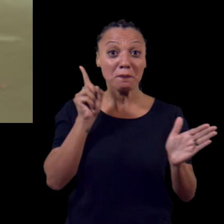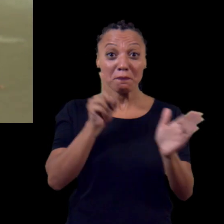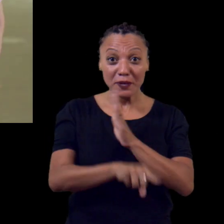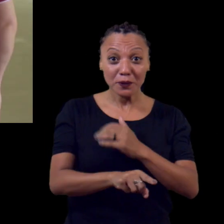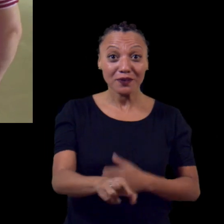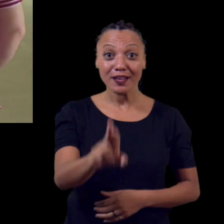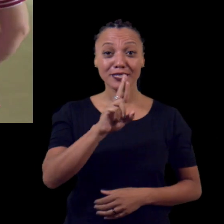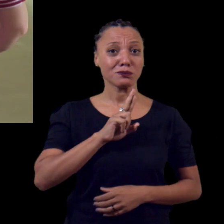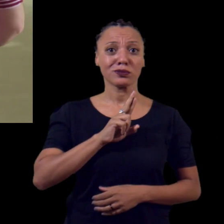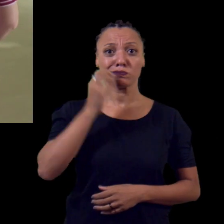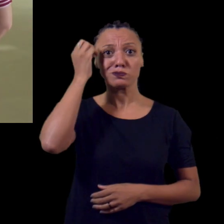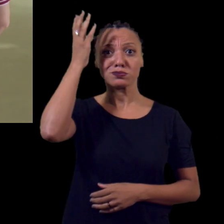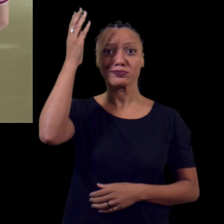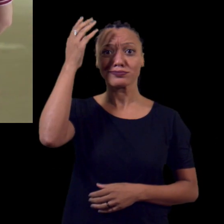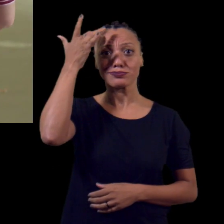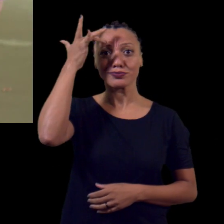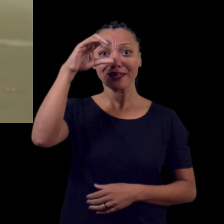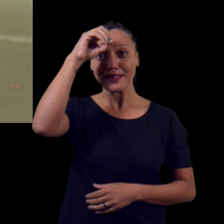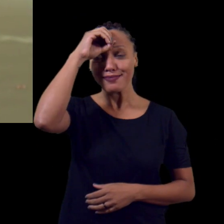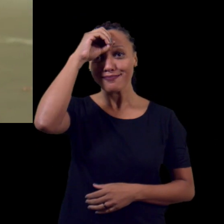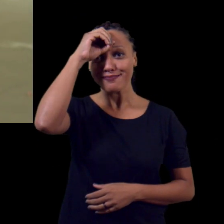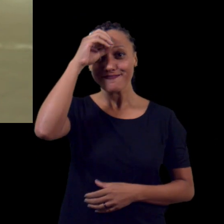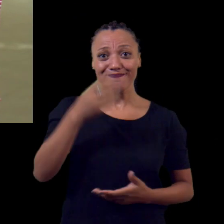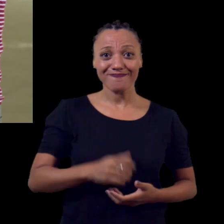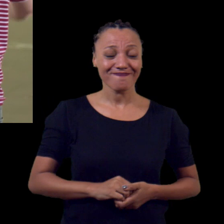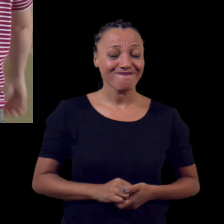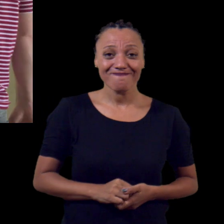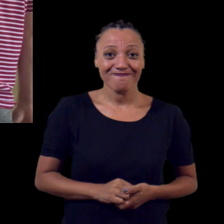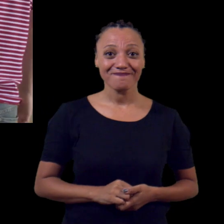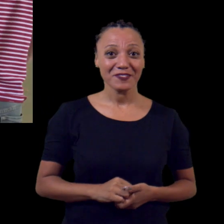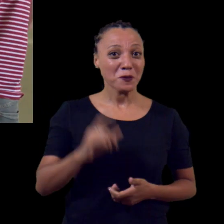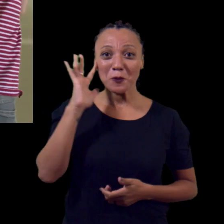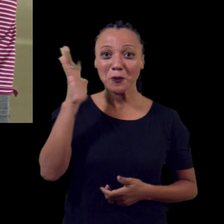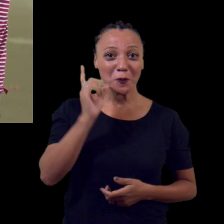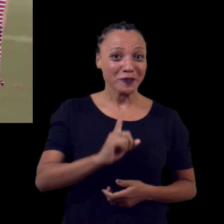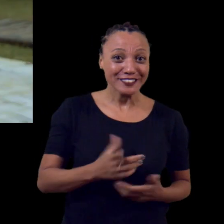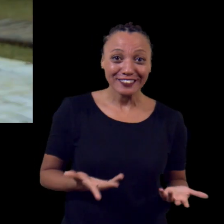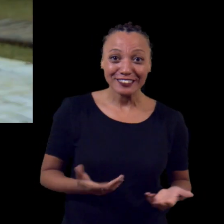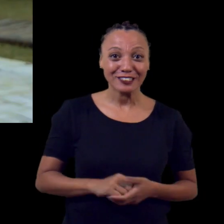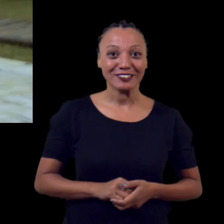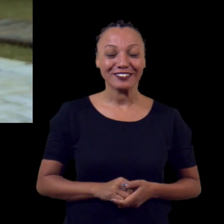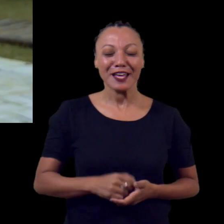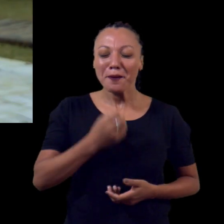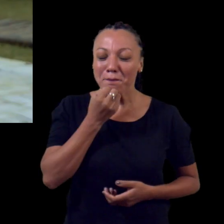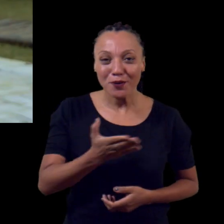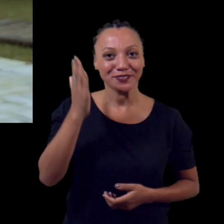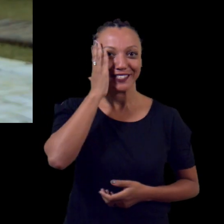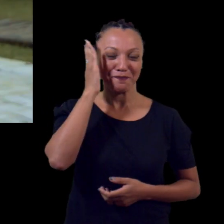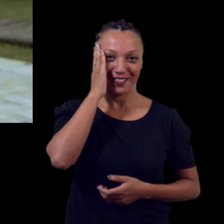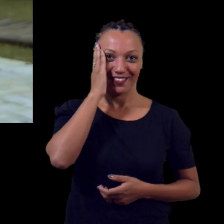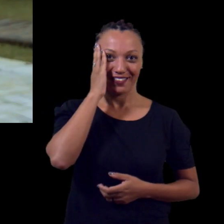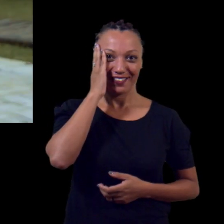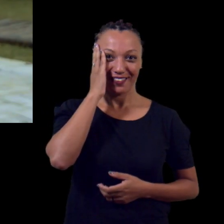eu não imagino quais sejam. É muito bom saber que o mundo é